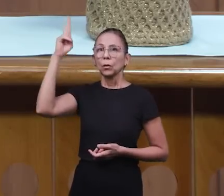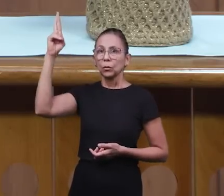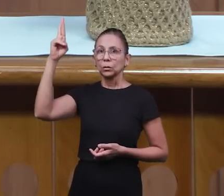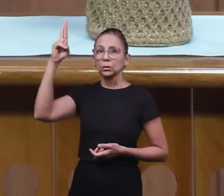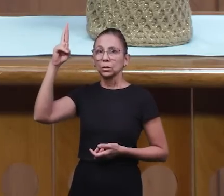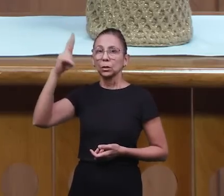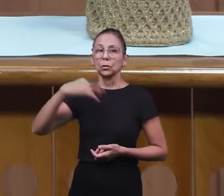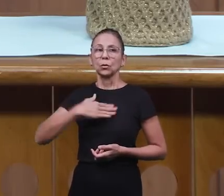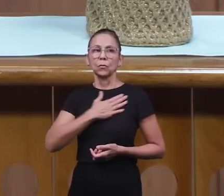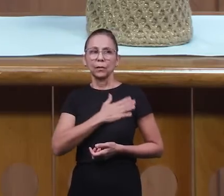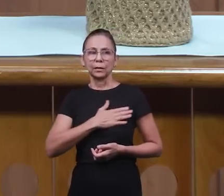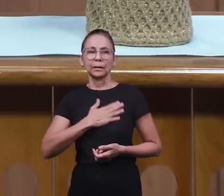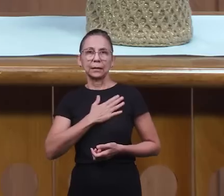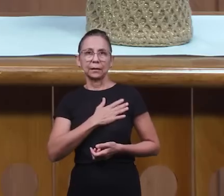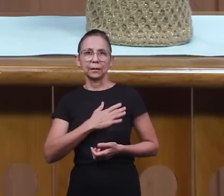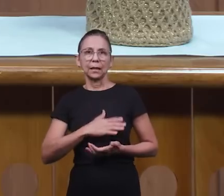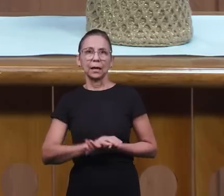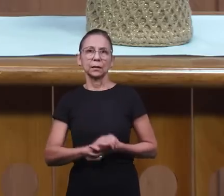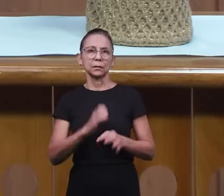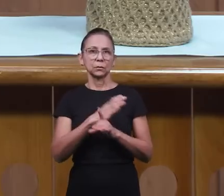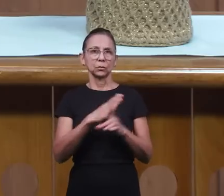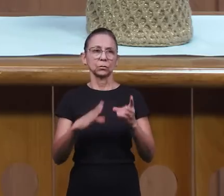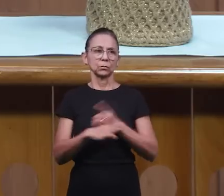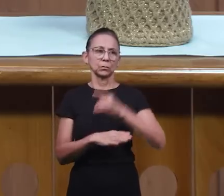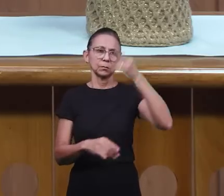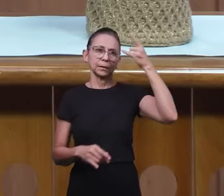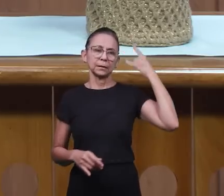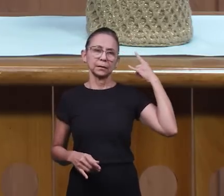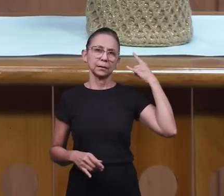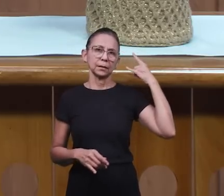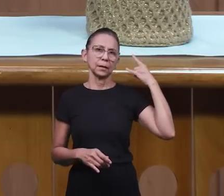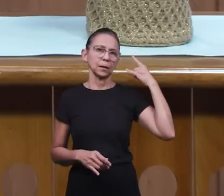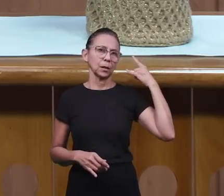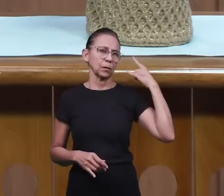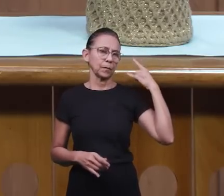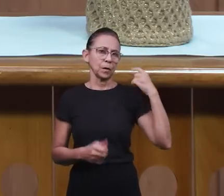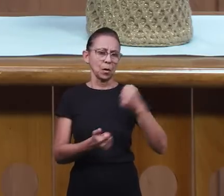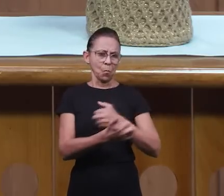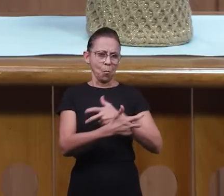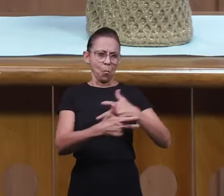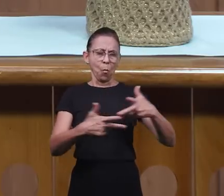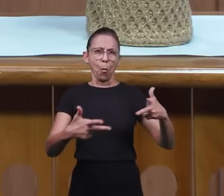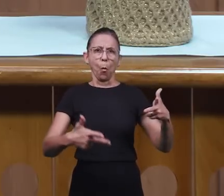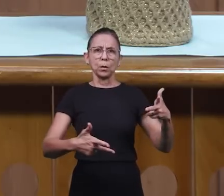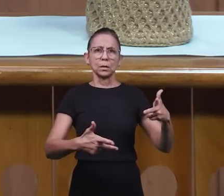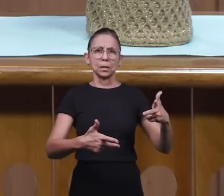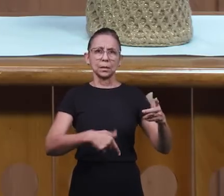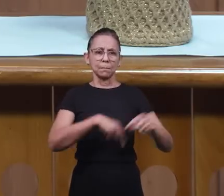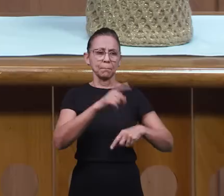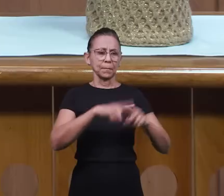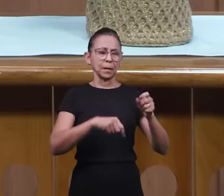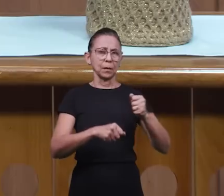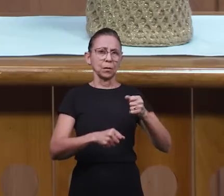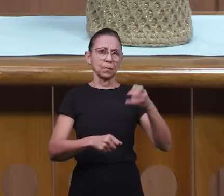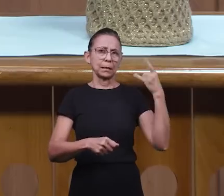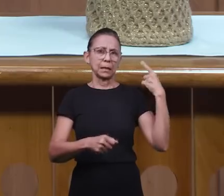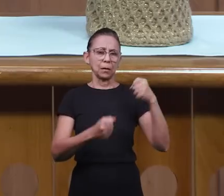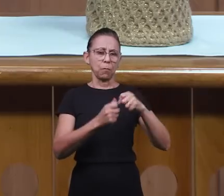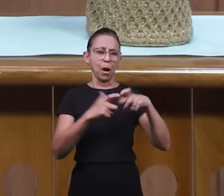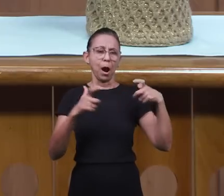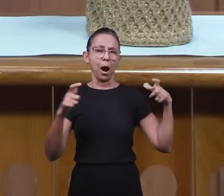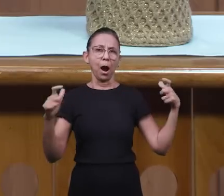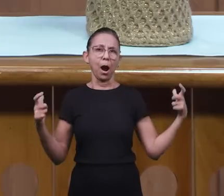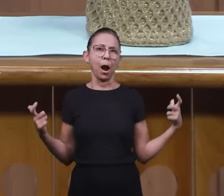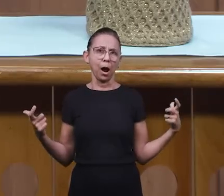ao Senhor. Olha, Deus não se agrada de um culto material, baseado na fartura de coisas materiais. O culto